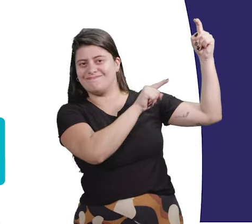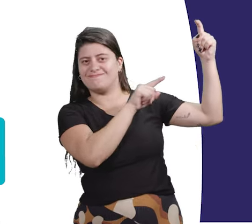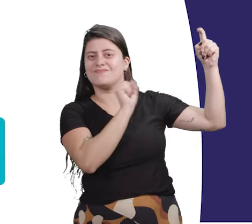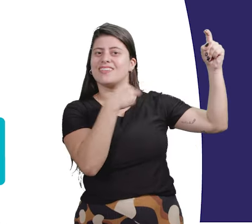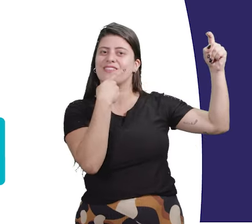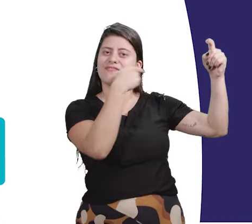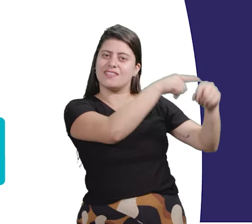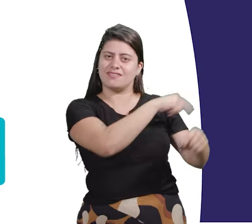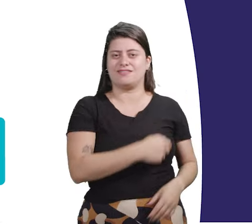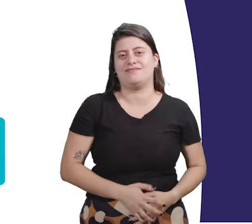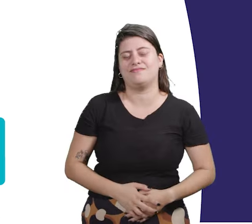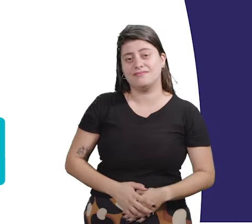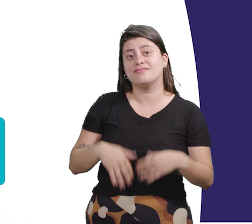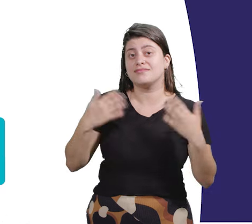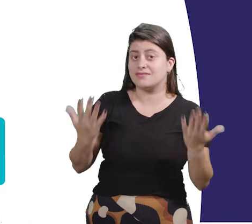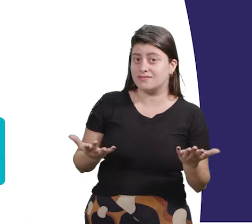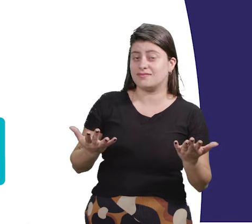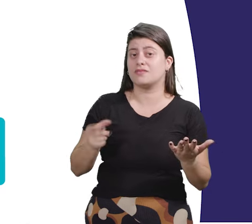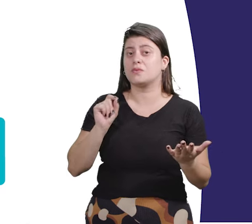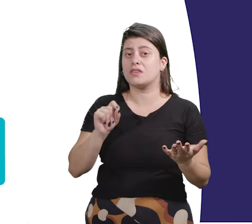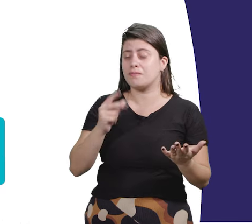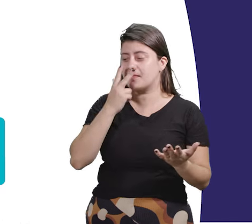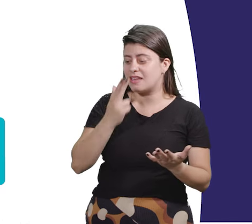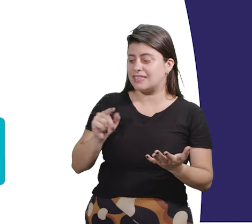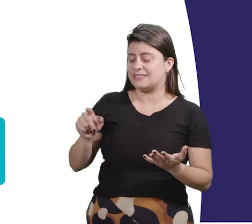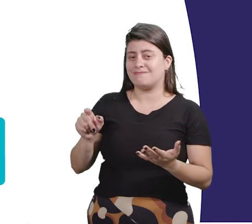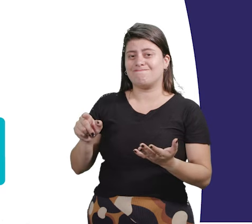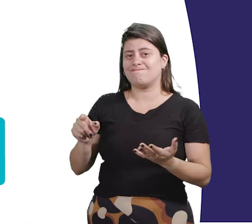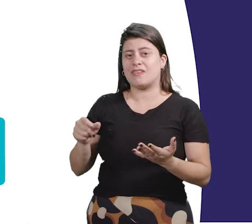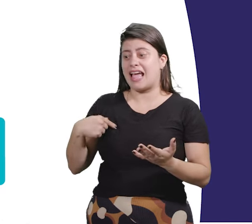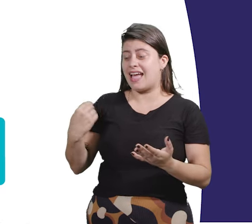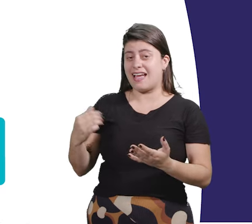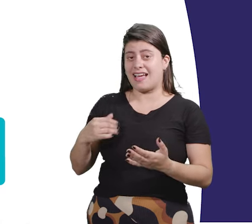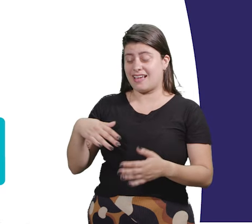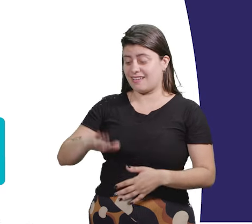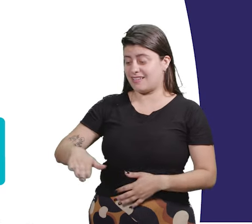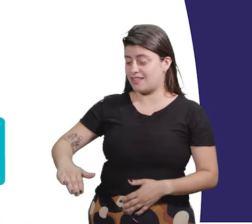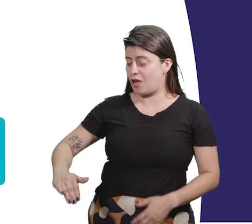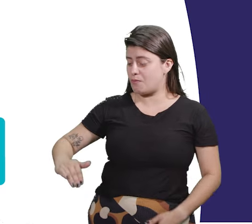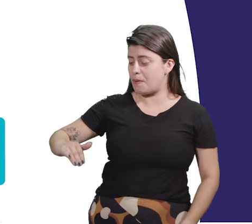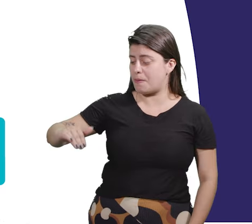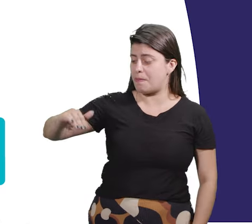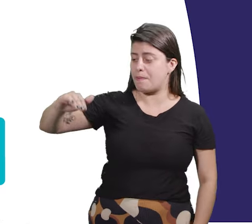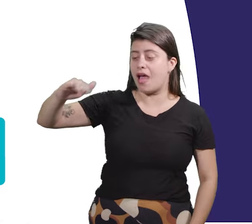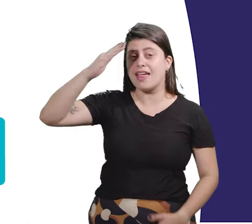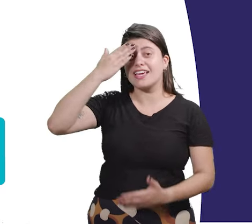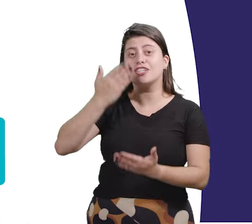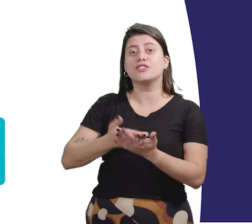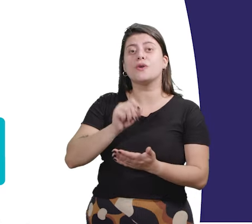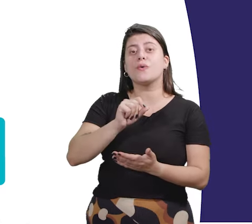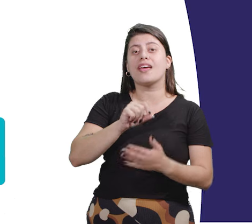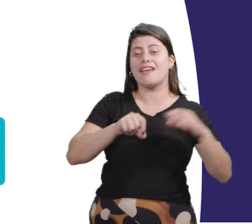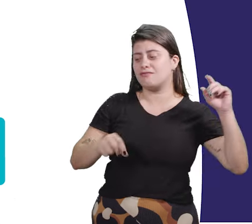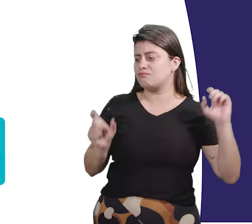falando, né? E aí que vem os rótulos, que a criança cresce acreditando naquilo que foi